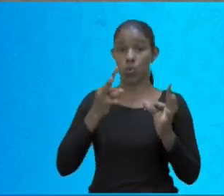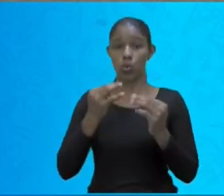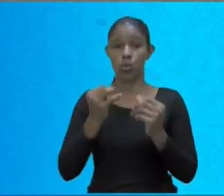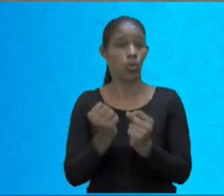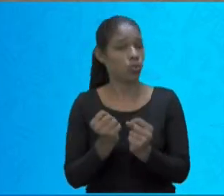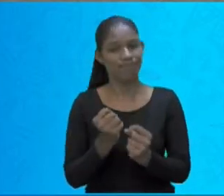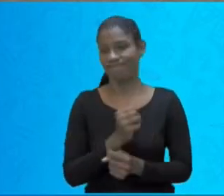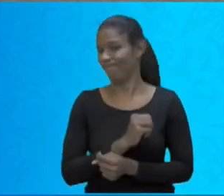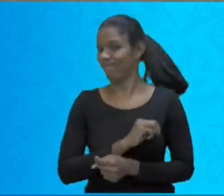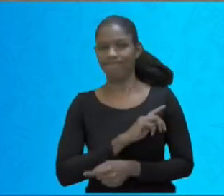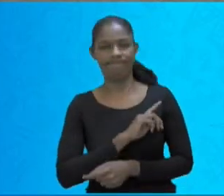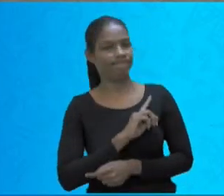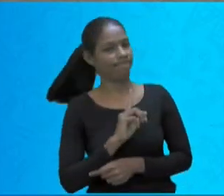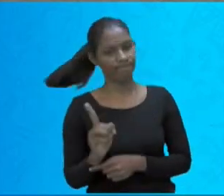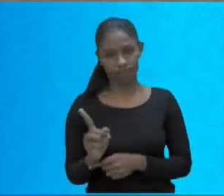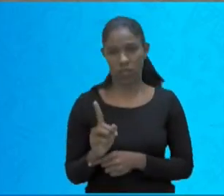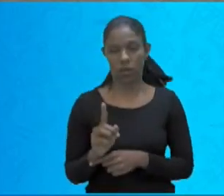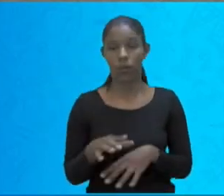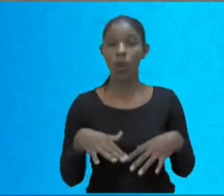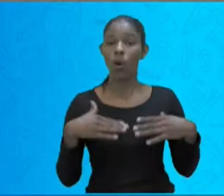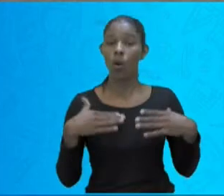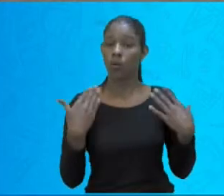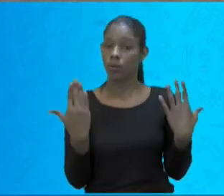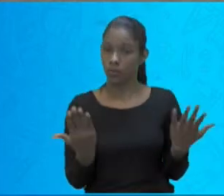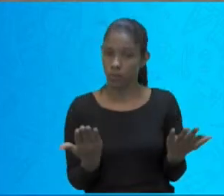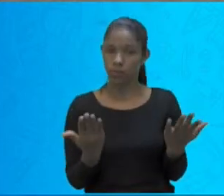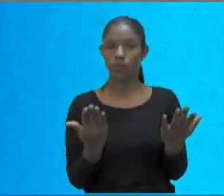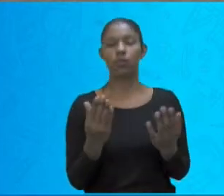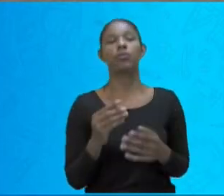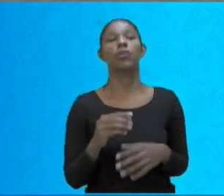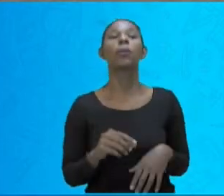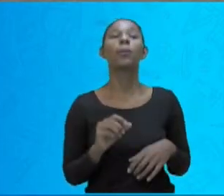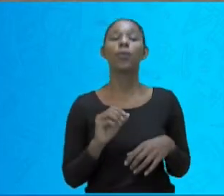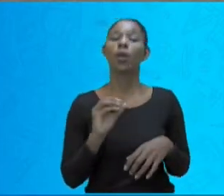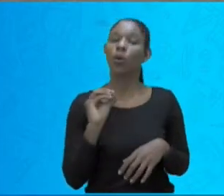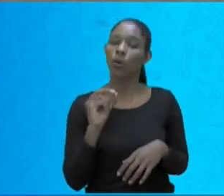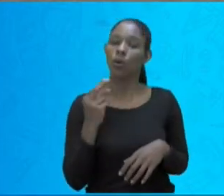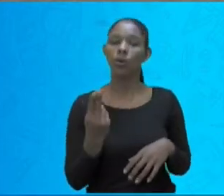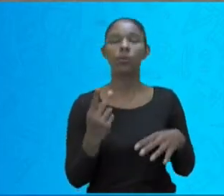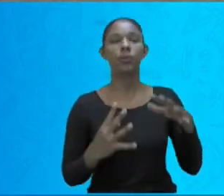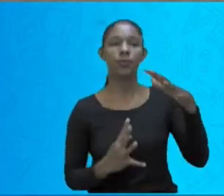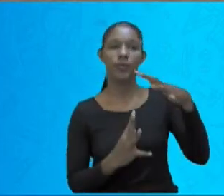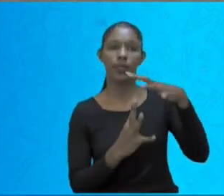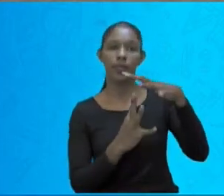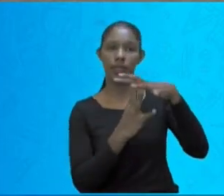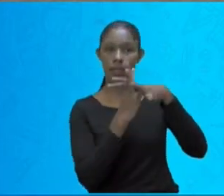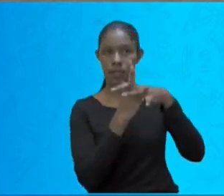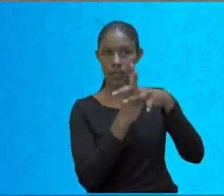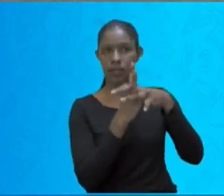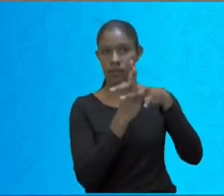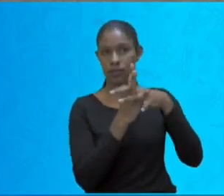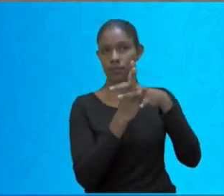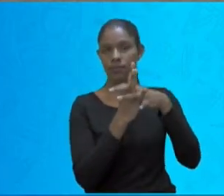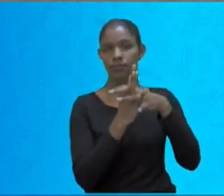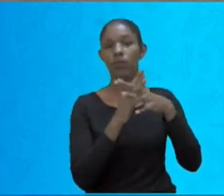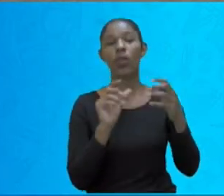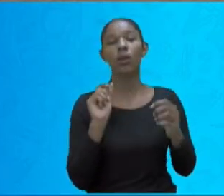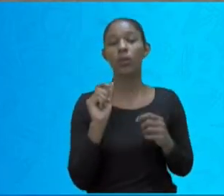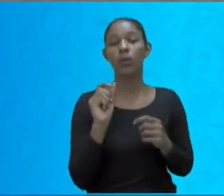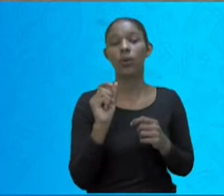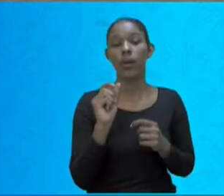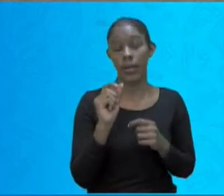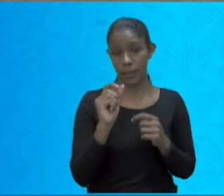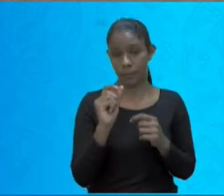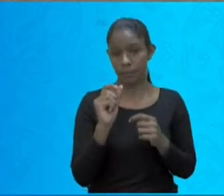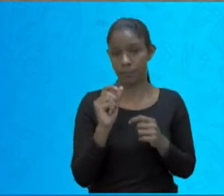por falta. Por excesso, eu vou pegar um valor um pouquinho a mais do que o real, seria 1,42.